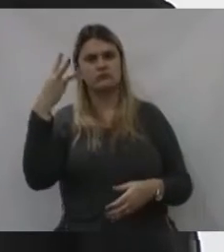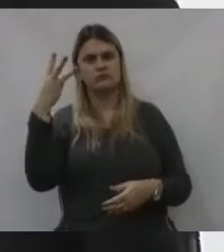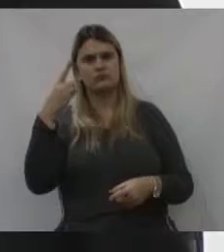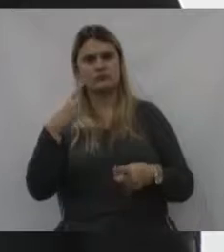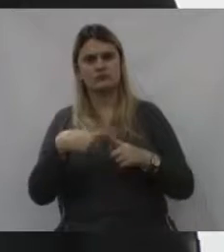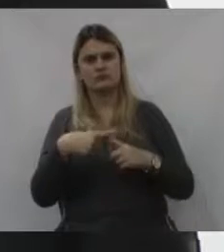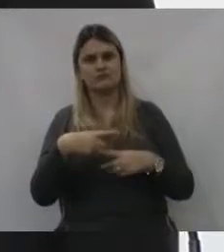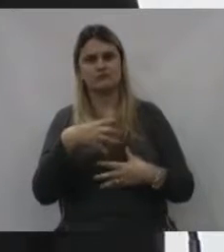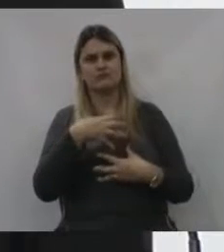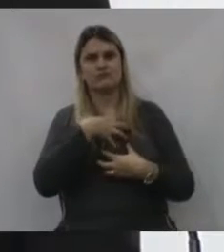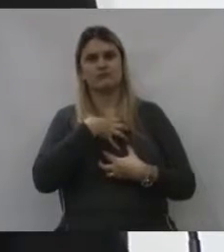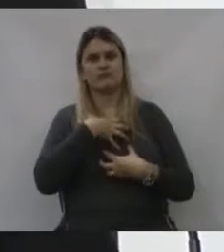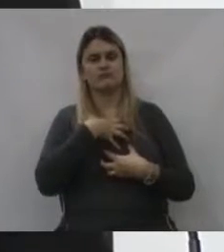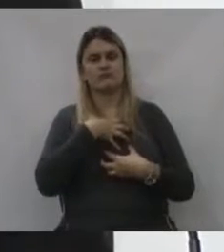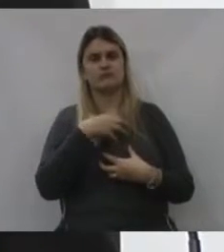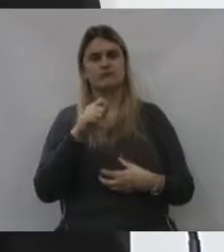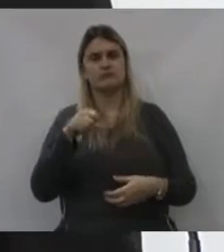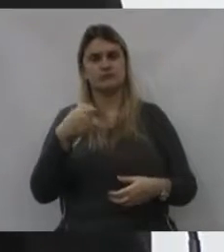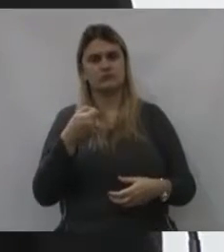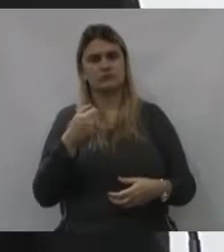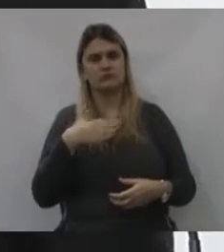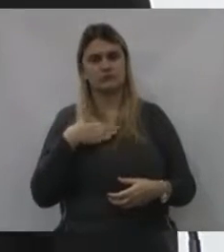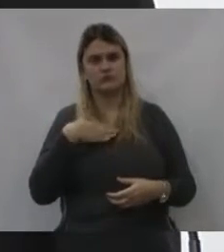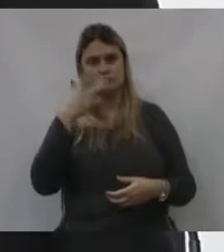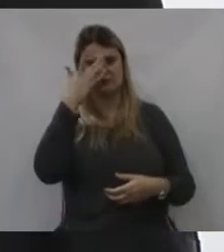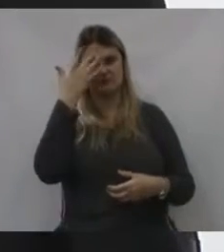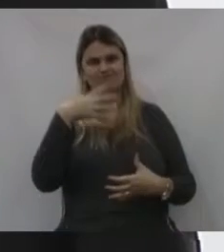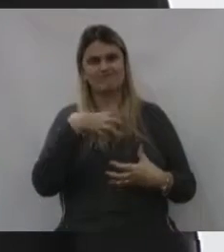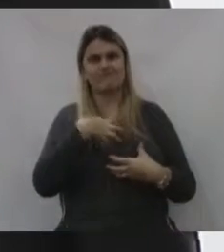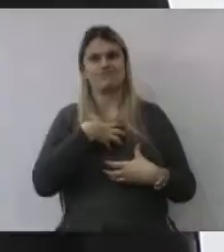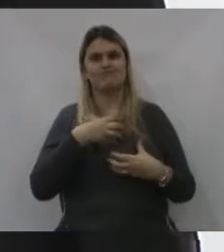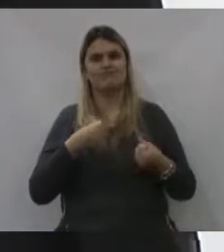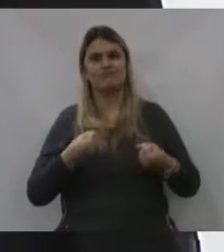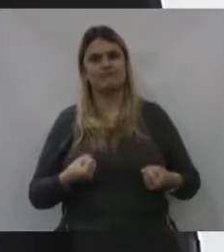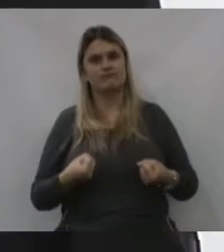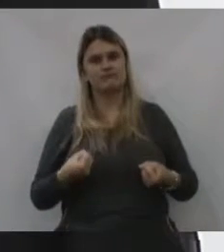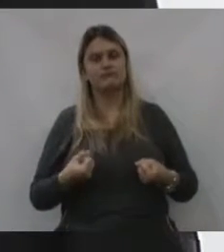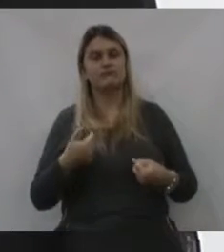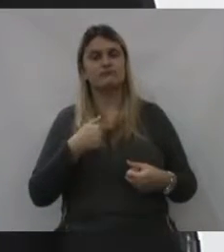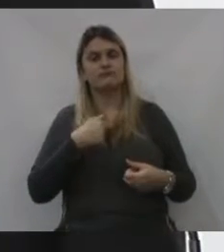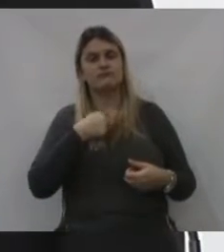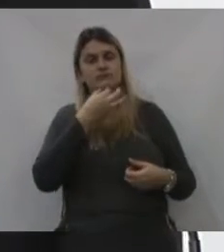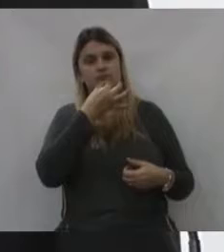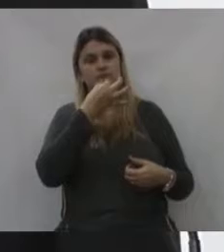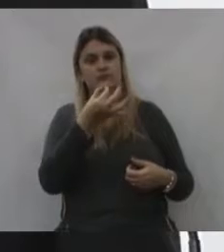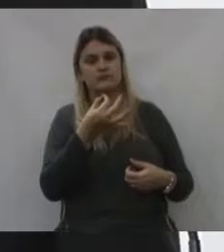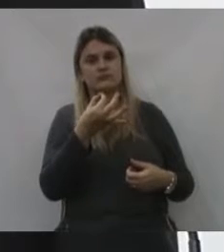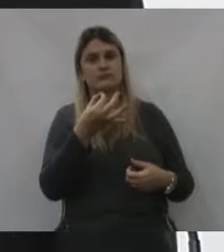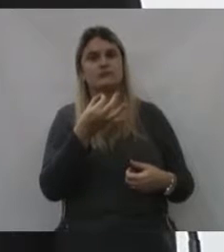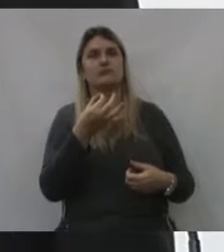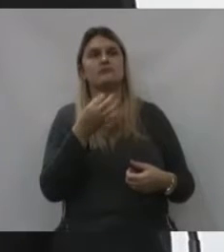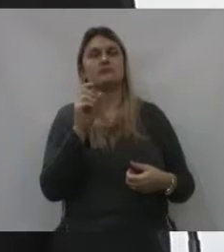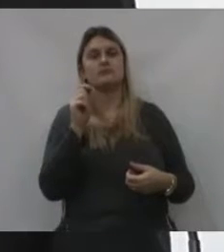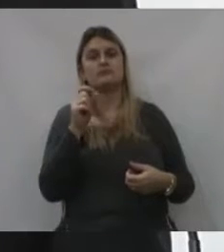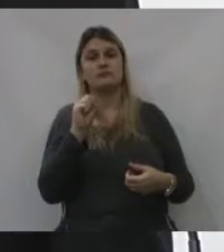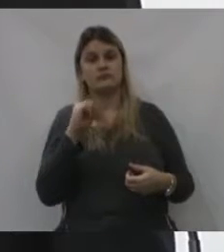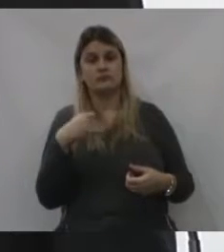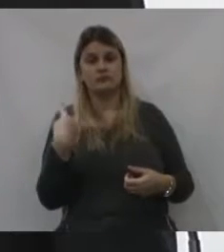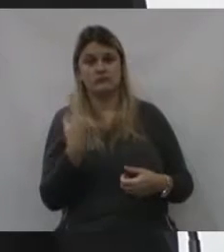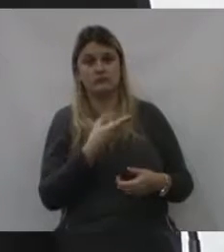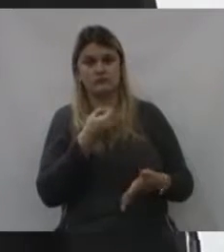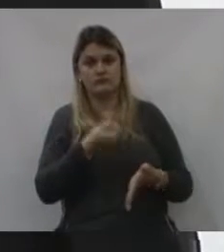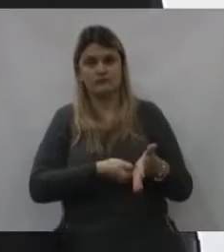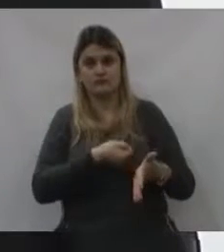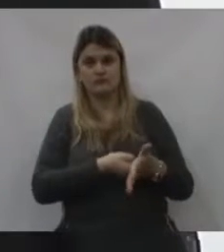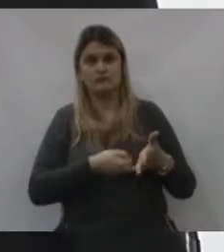a terceira que eu sinto assim de maneira muito pesada, e eu acho que